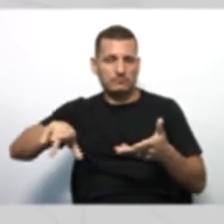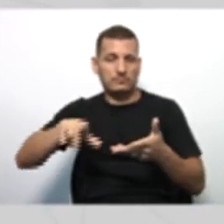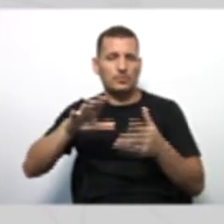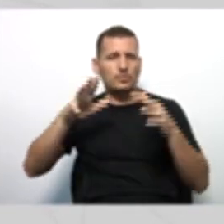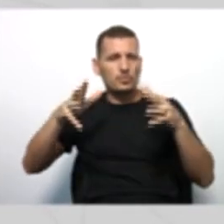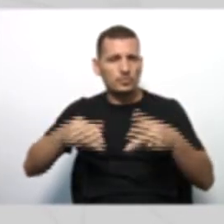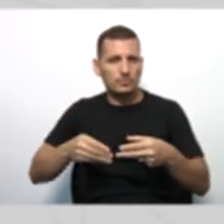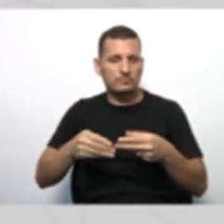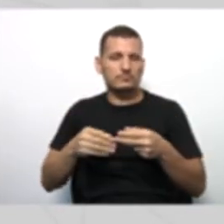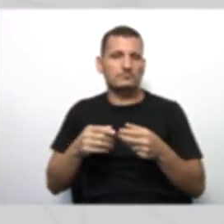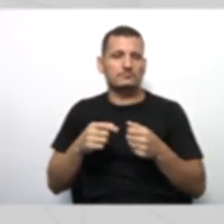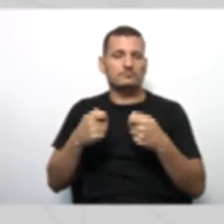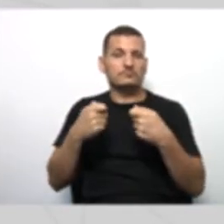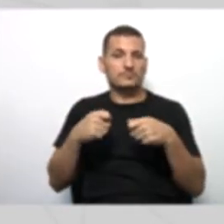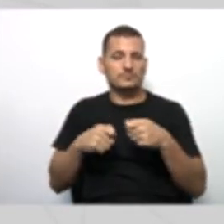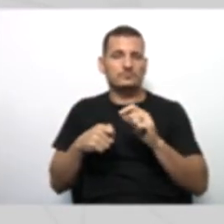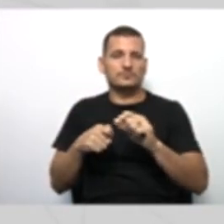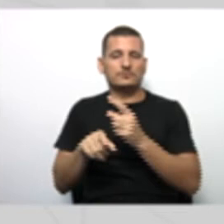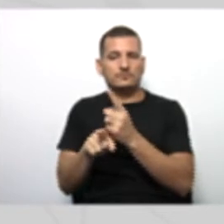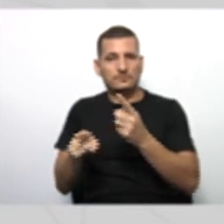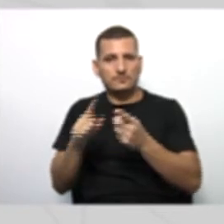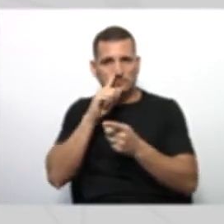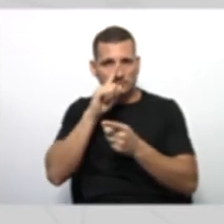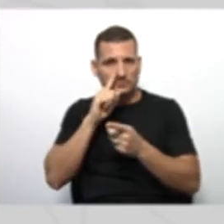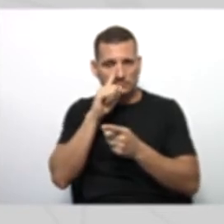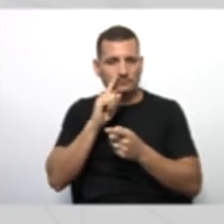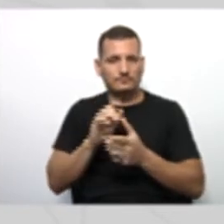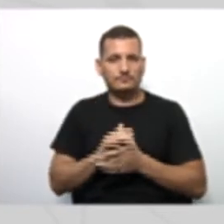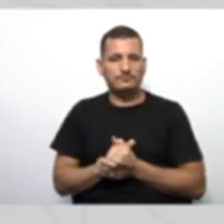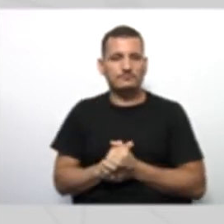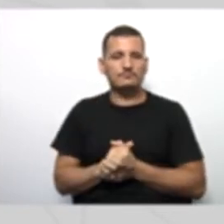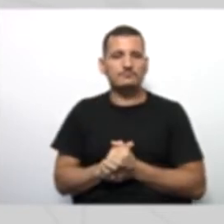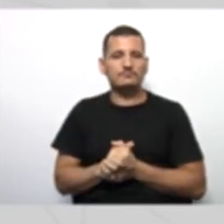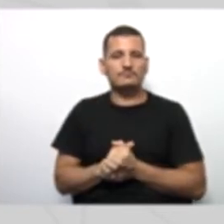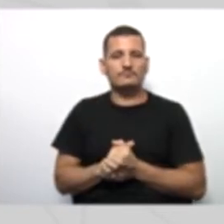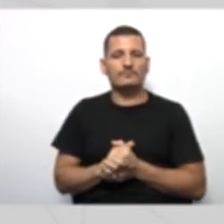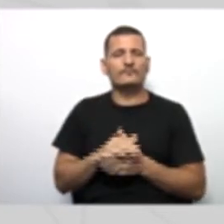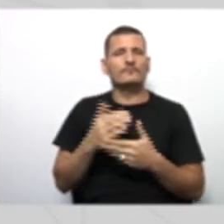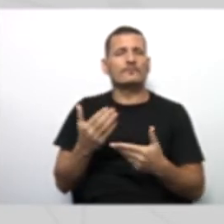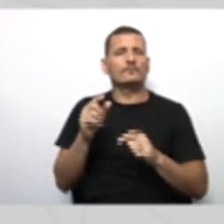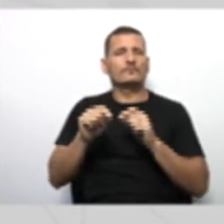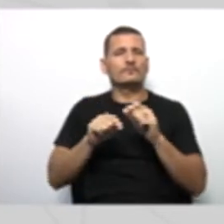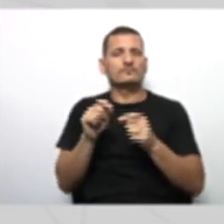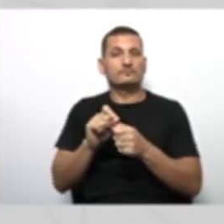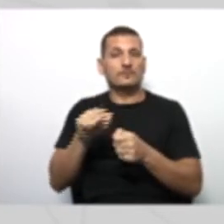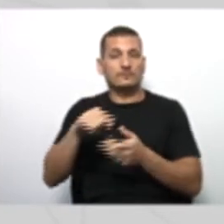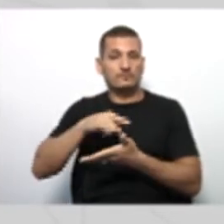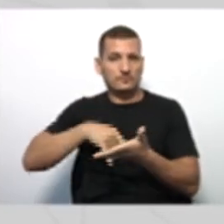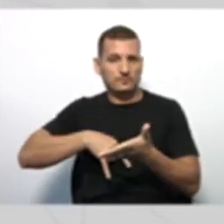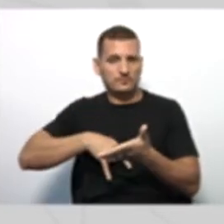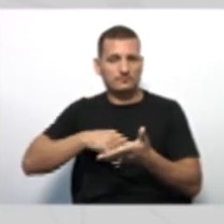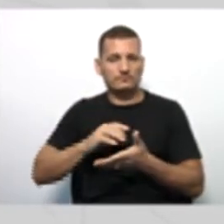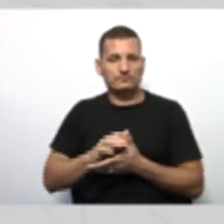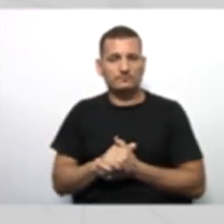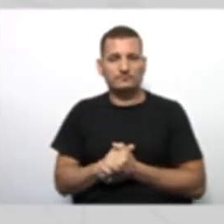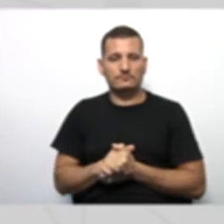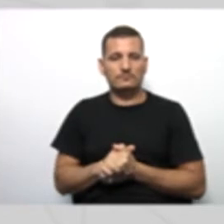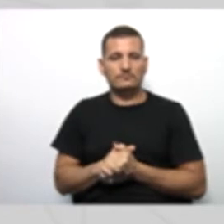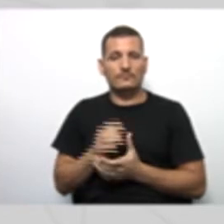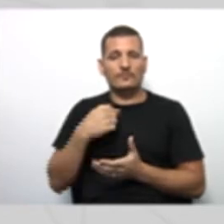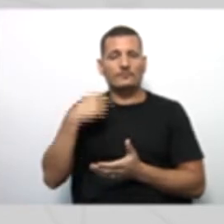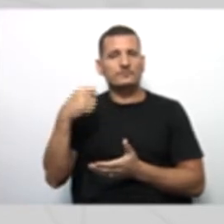Minimizar qualquer impacto negativo dentro do nosso projeto, tá? Então aqui, ó, toda a documentação do